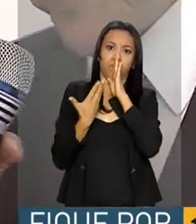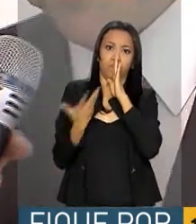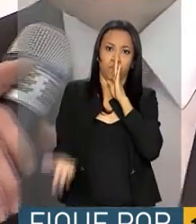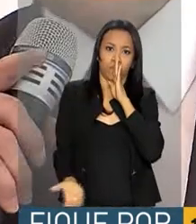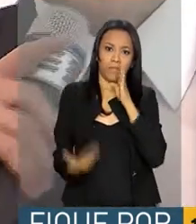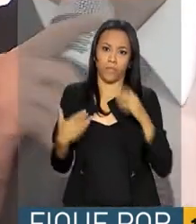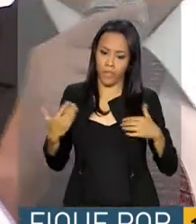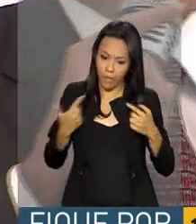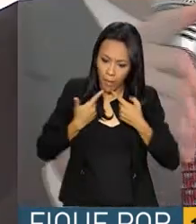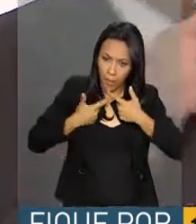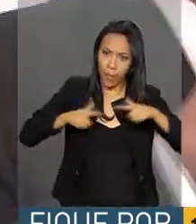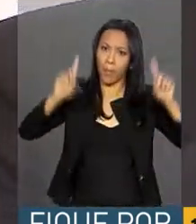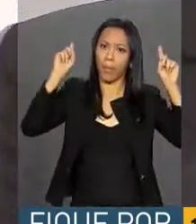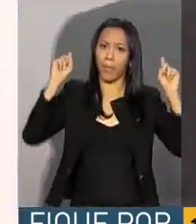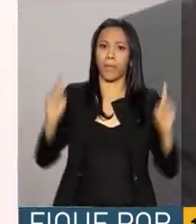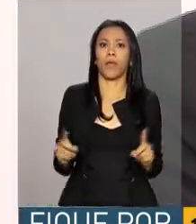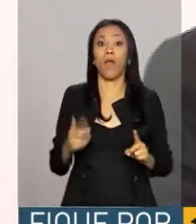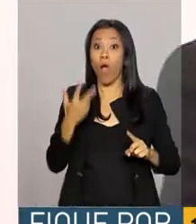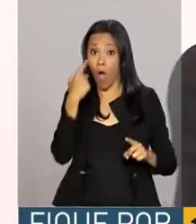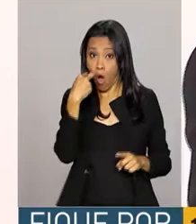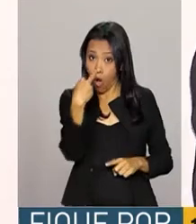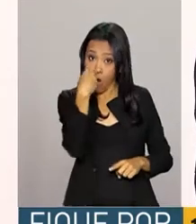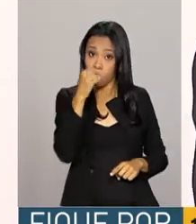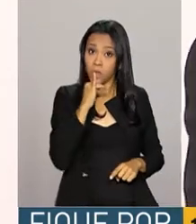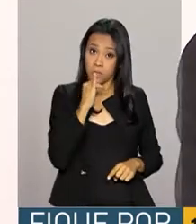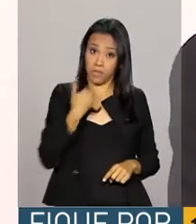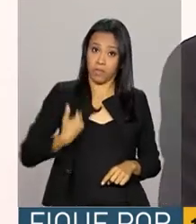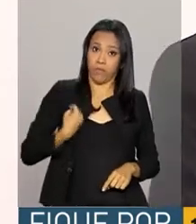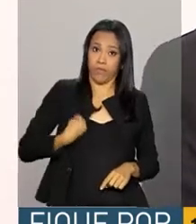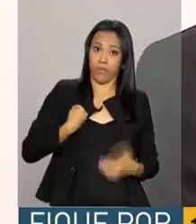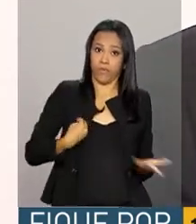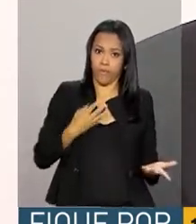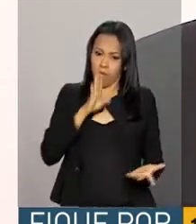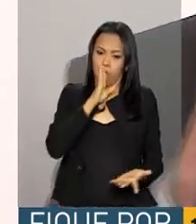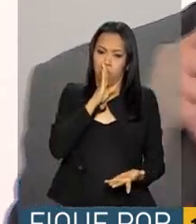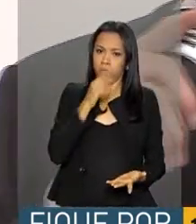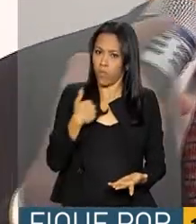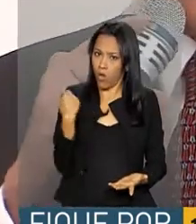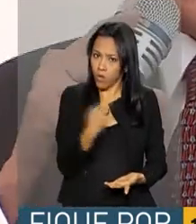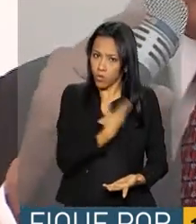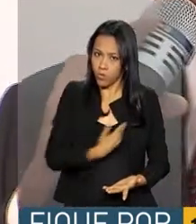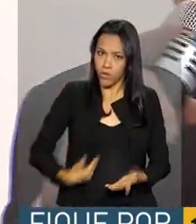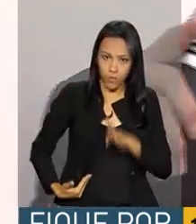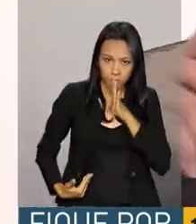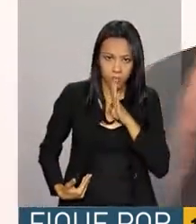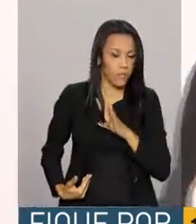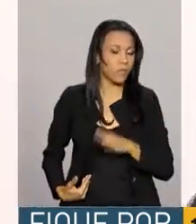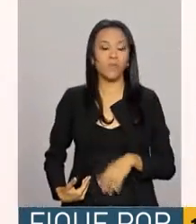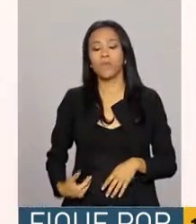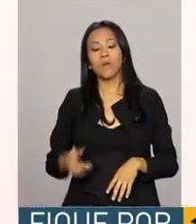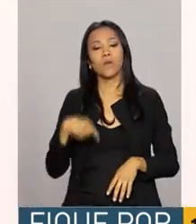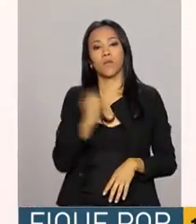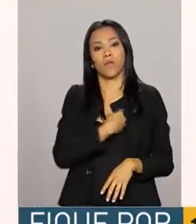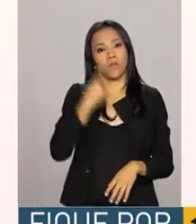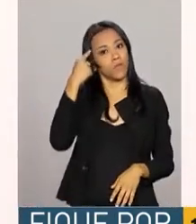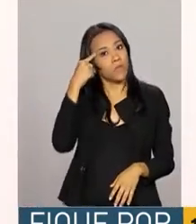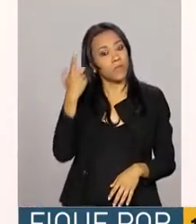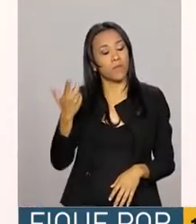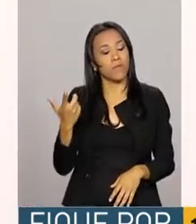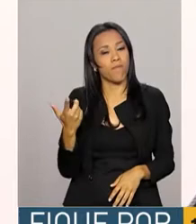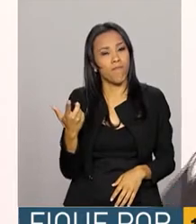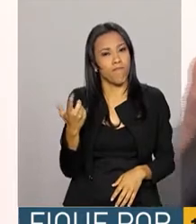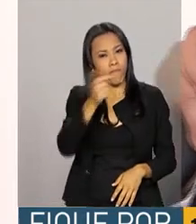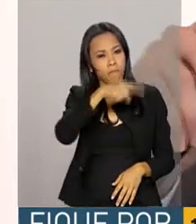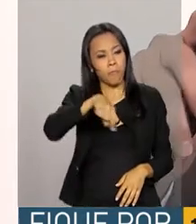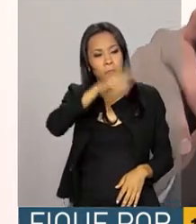se me permitem vejam o nosso exemplo nós nos adiantamos porquê porque nós pensamos enquanto enquanto as